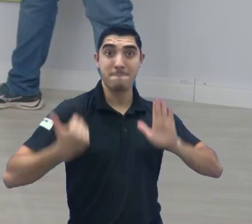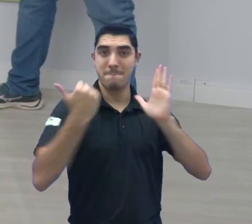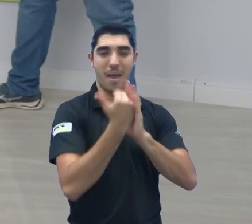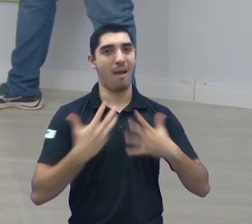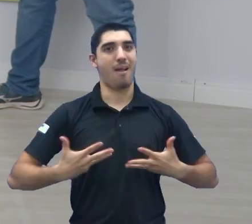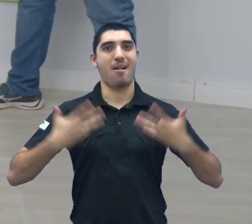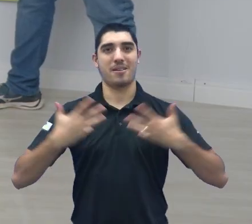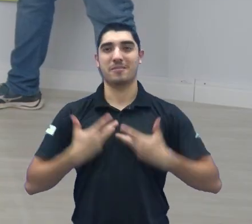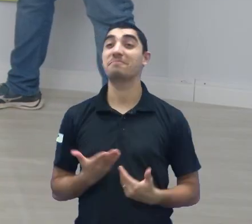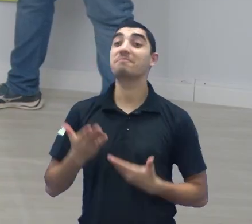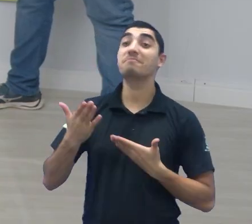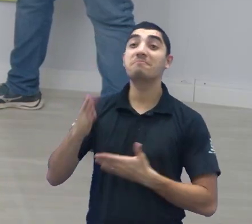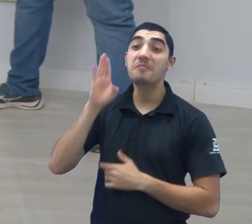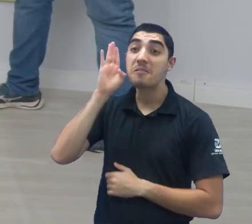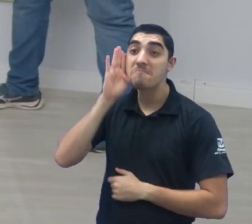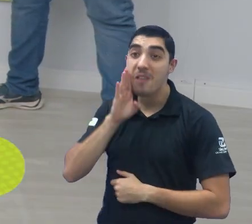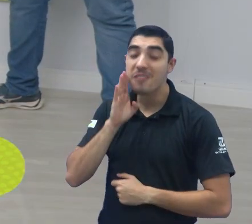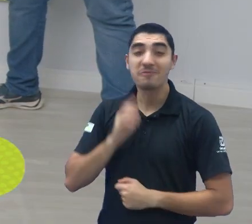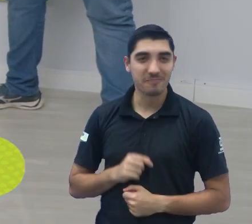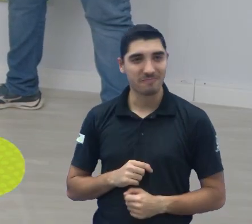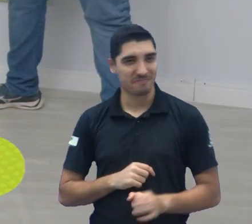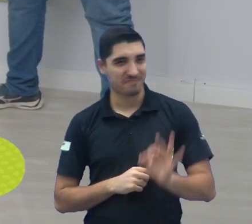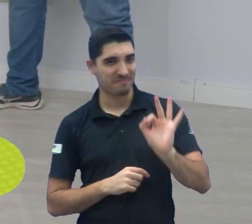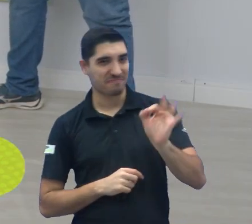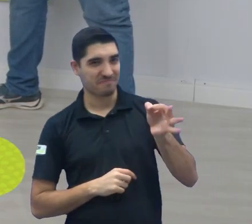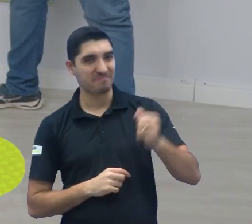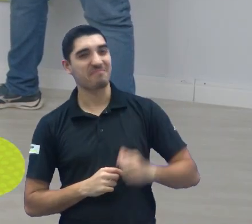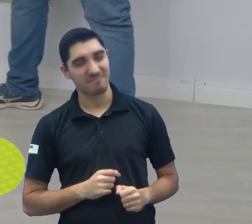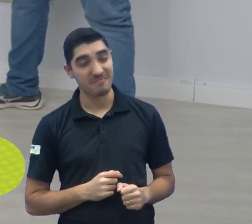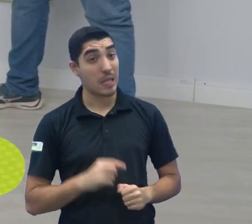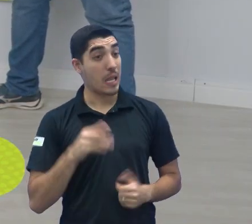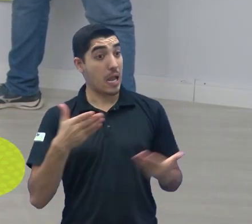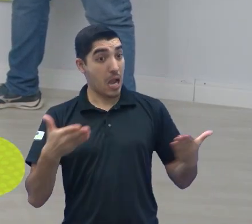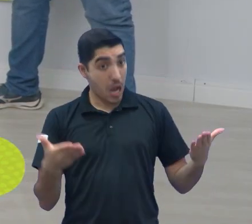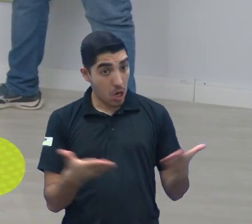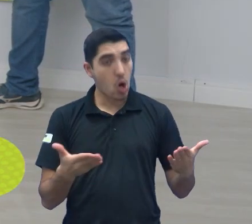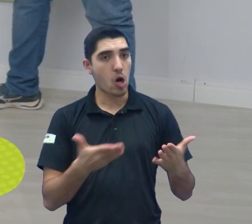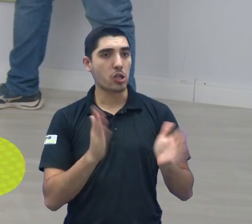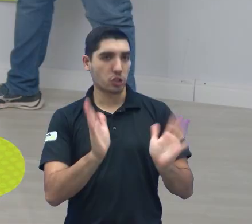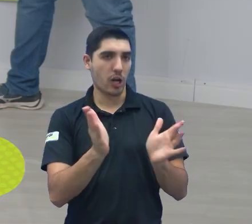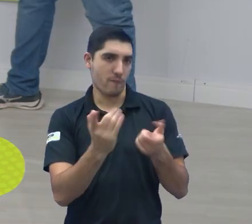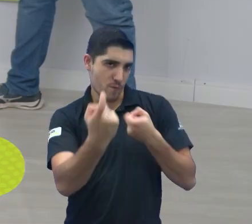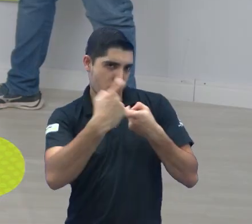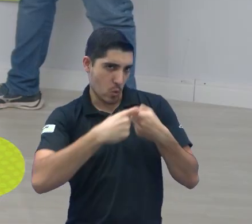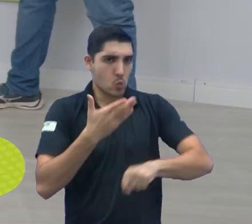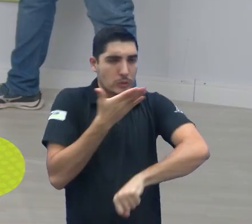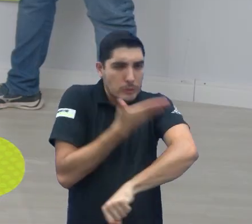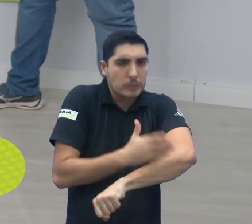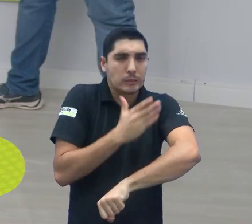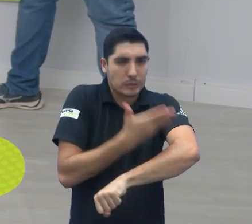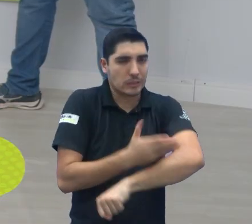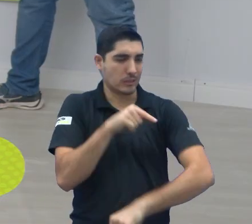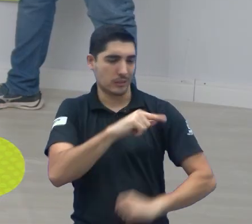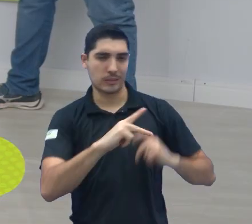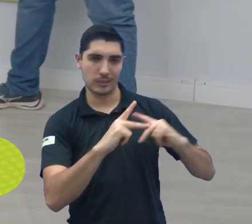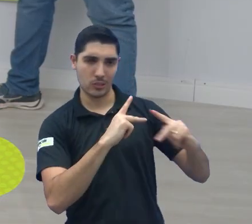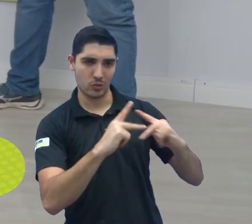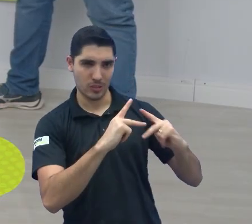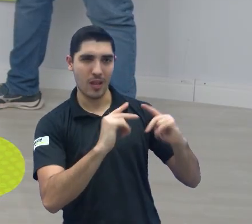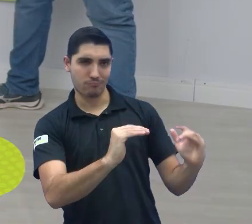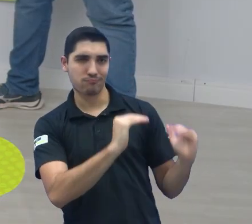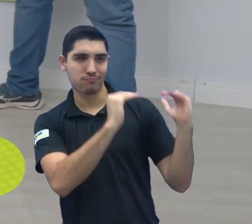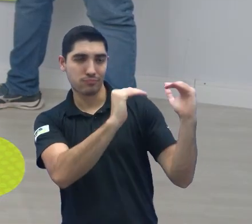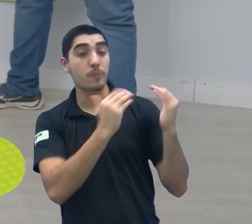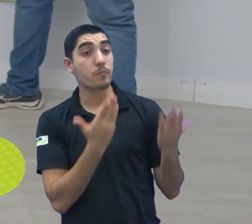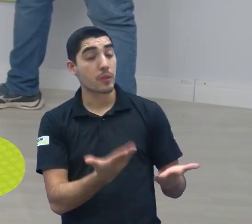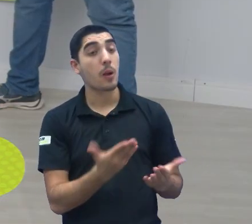gente. Exatamente, né? O time retomou os trabalhos no adulto e a base foi o pilar ali para